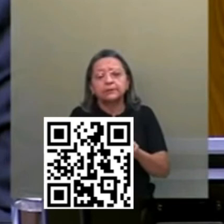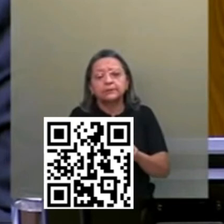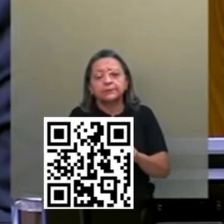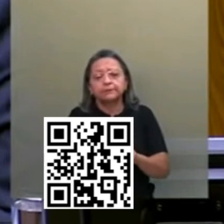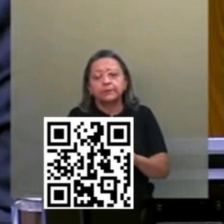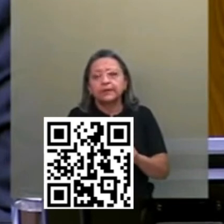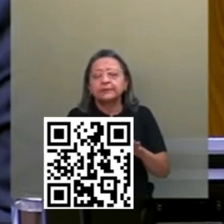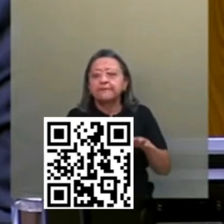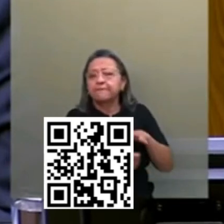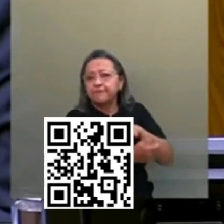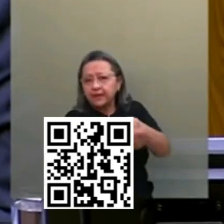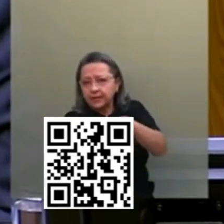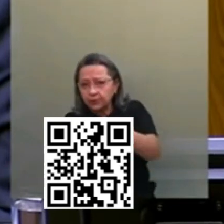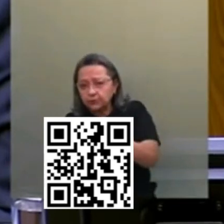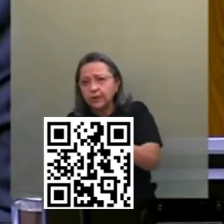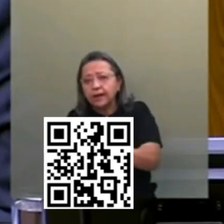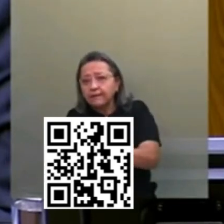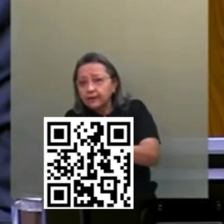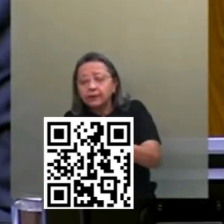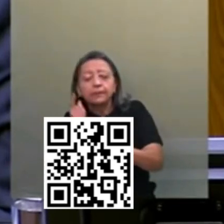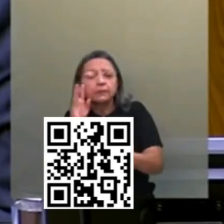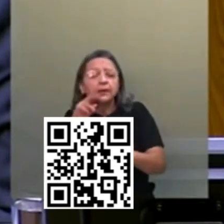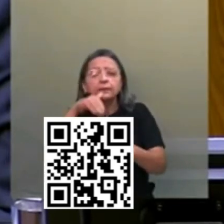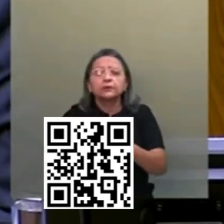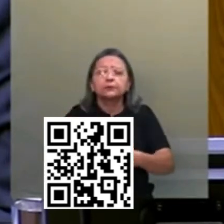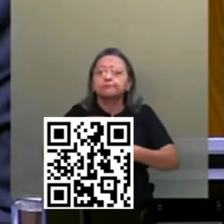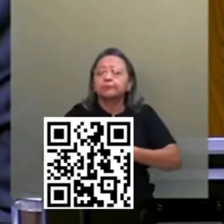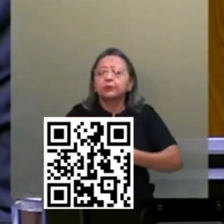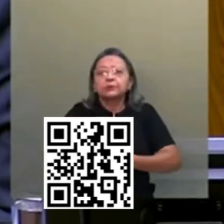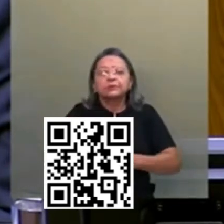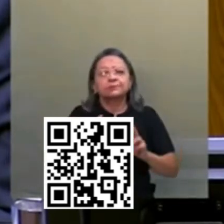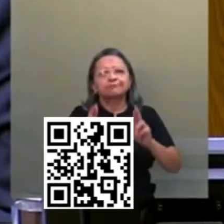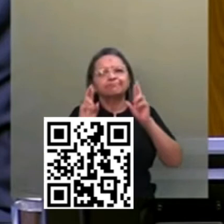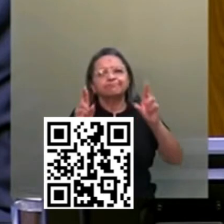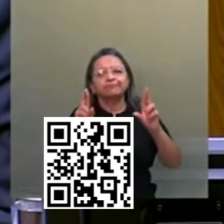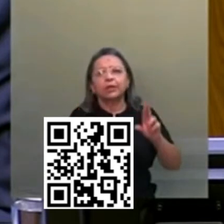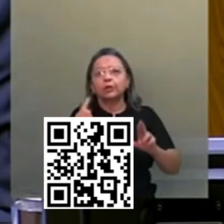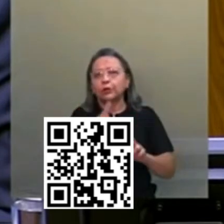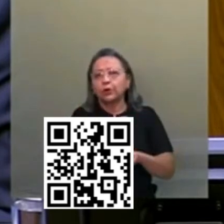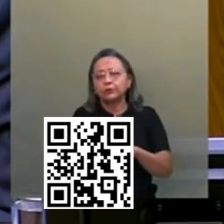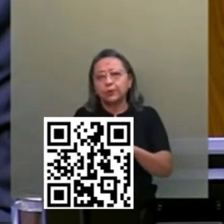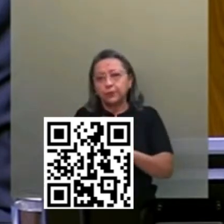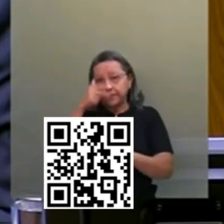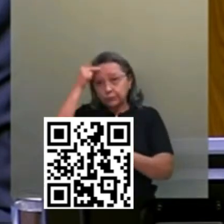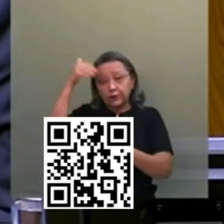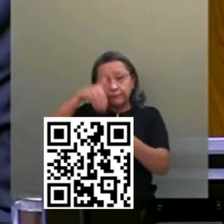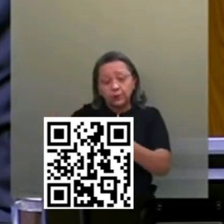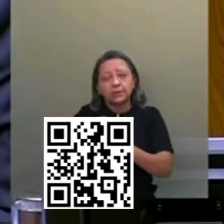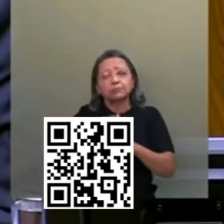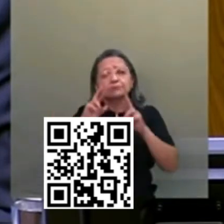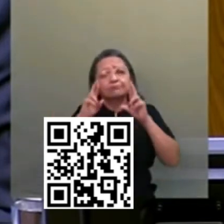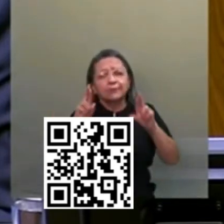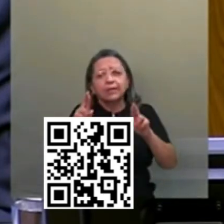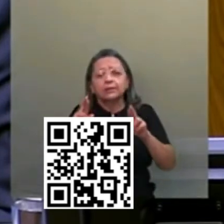inaceitáveis fake news. Lembremos que as eleições devem ser movidas pelo sentimento de esperança. Nós, enquanto eleitores, temos esperança